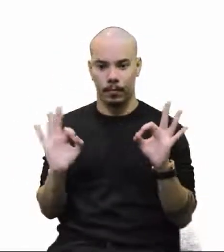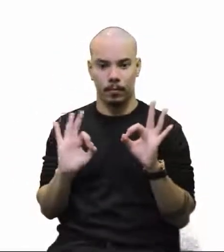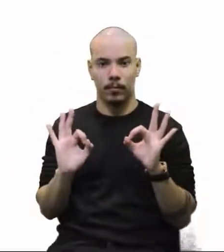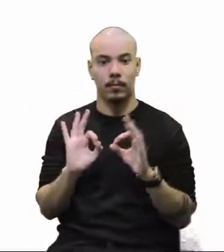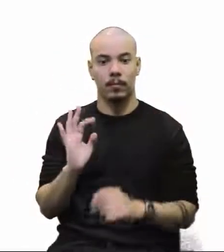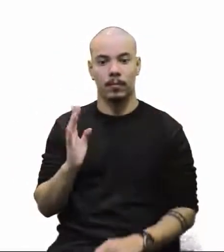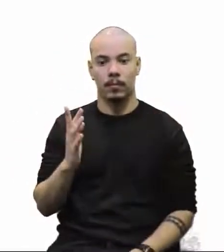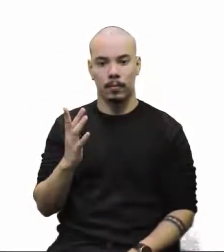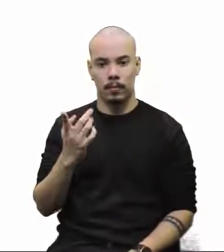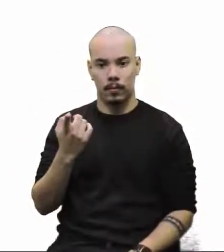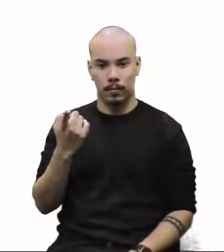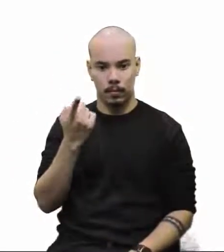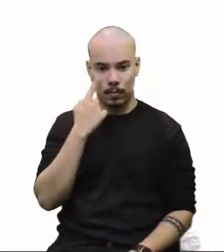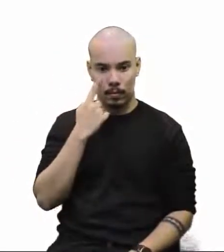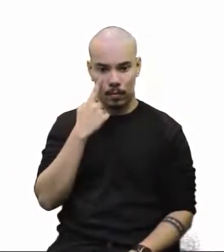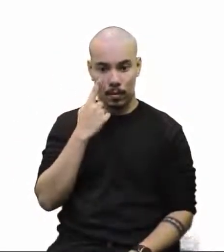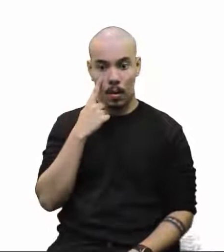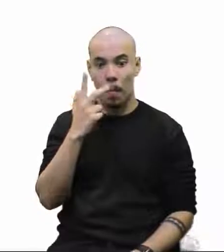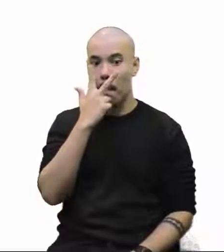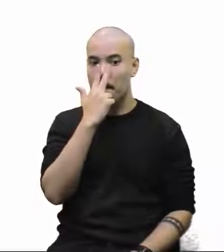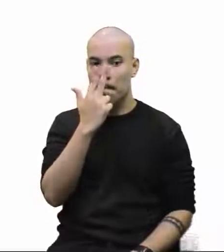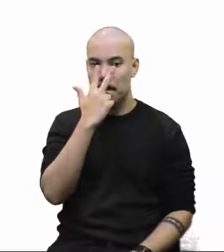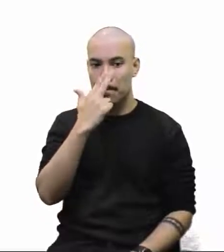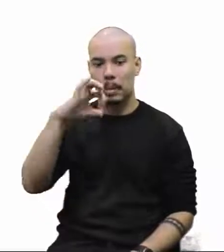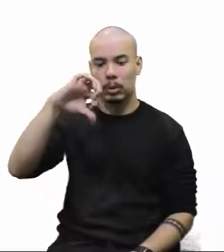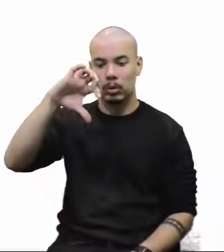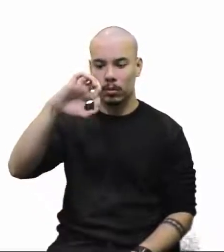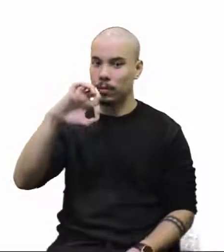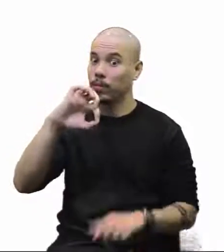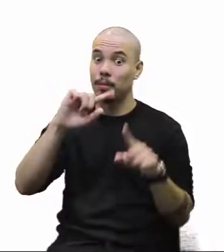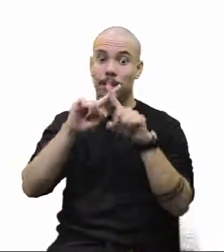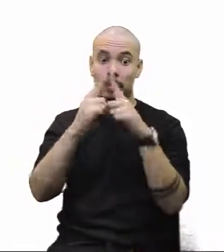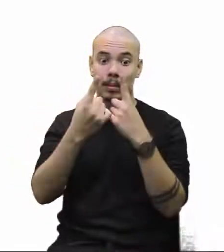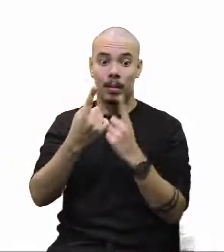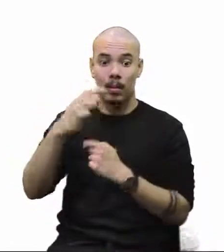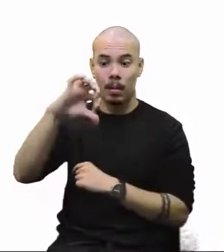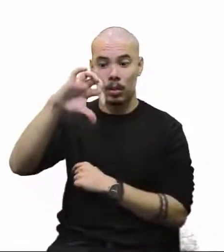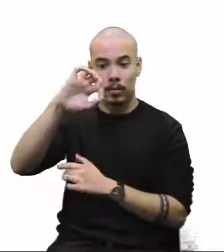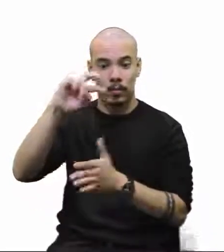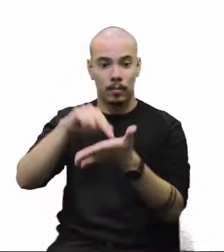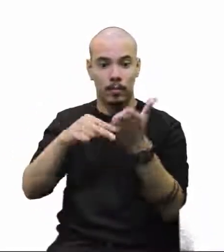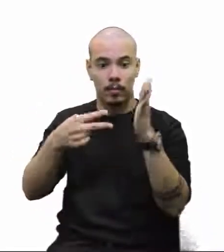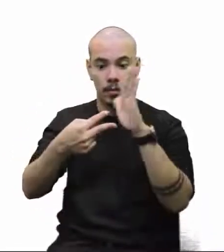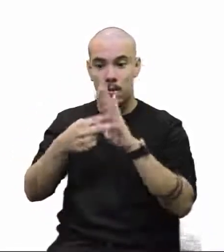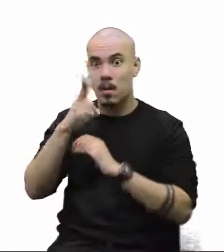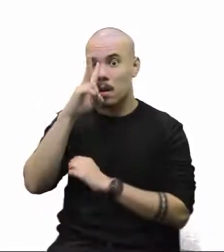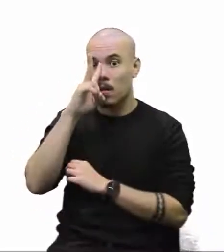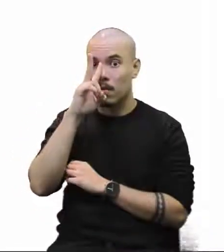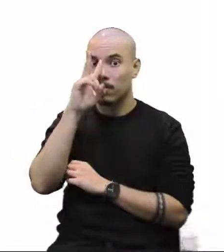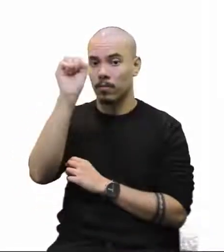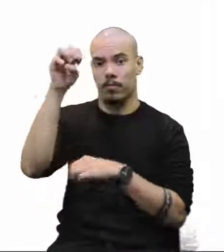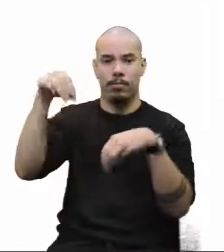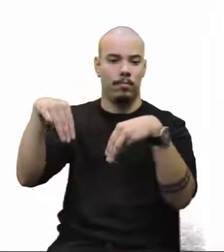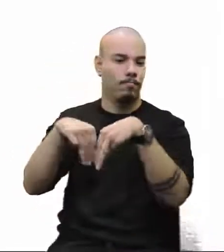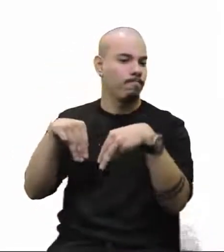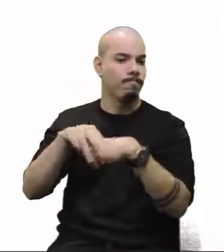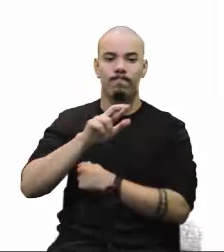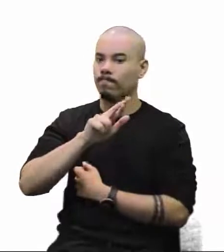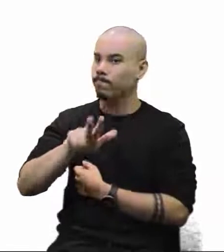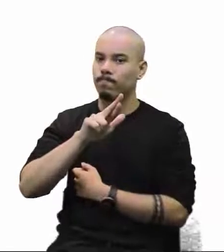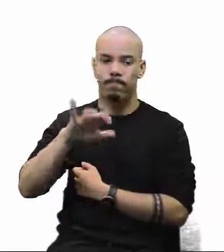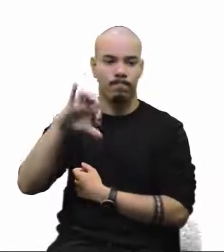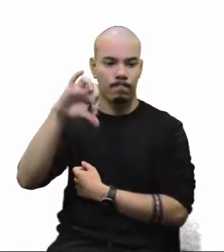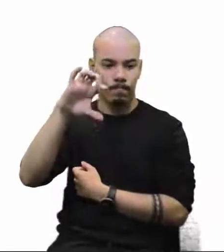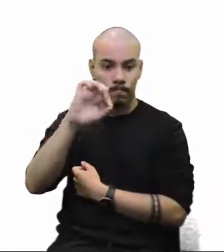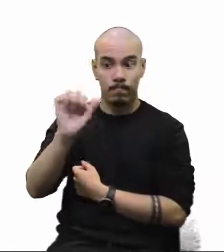ângulo aqui, né? É porque aqui parece que está 90, né, Décio? Só que 90 é a força magnética. Tomar cuidado aqui, ó, não é 90.